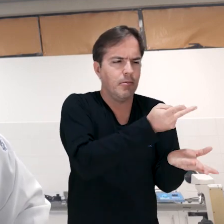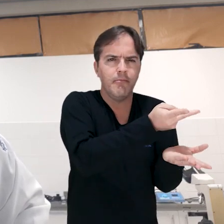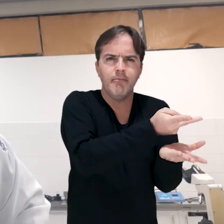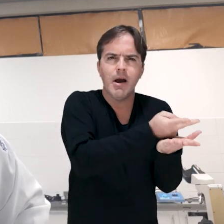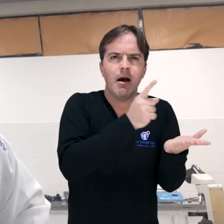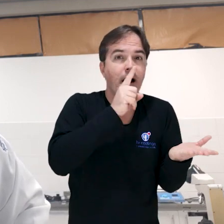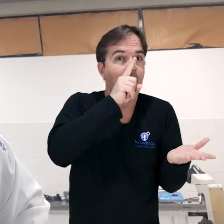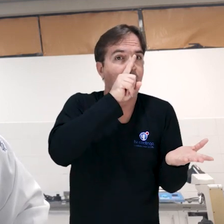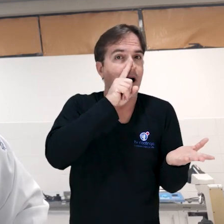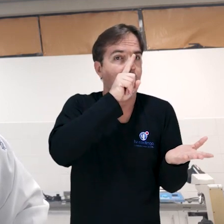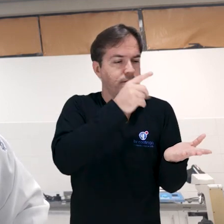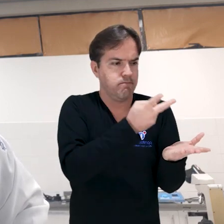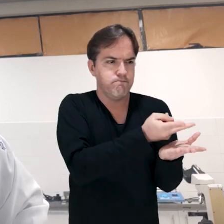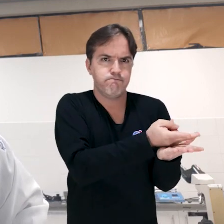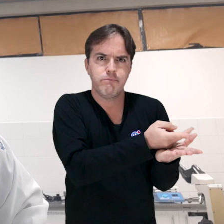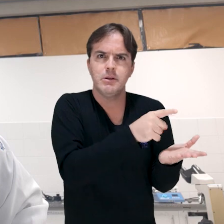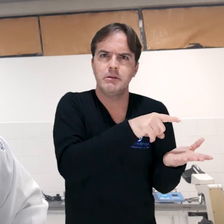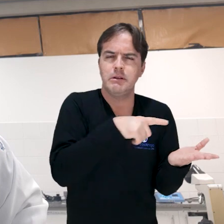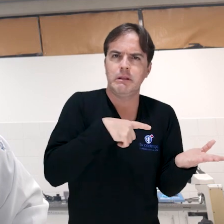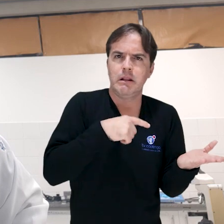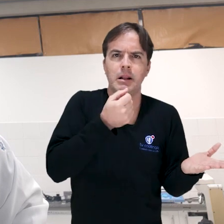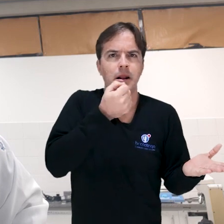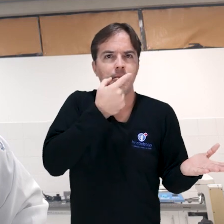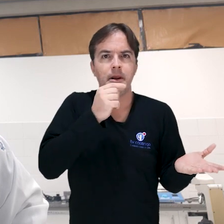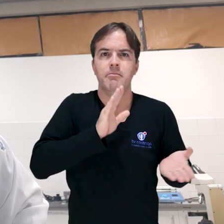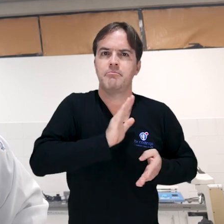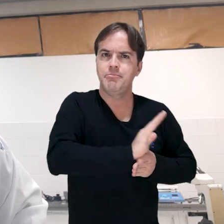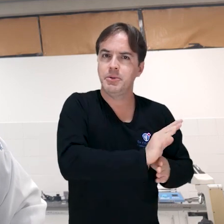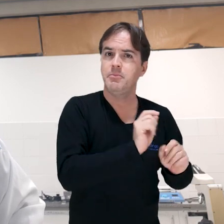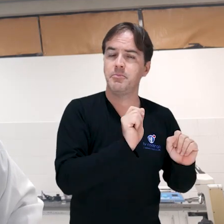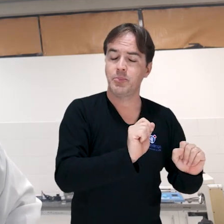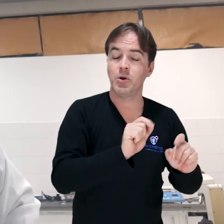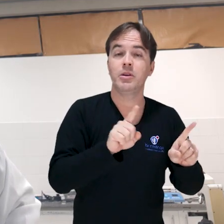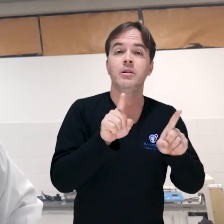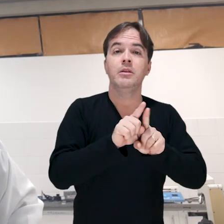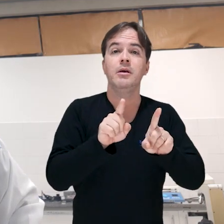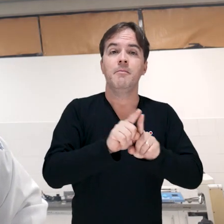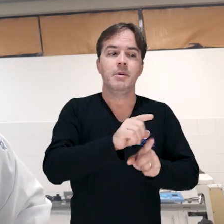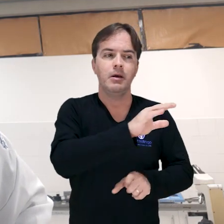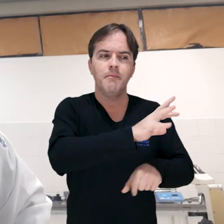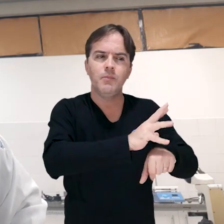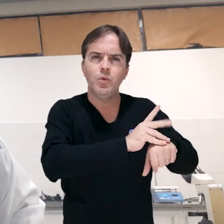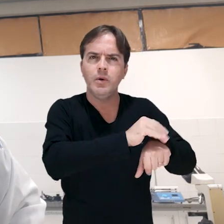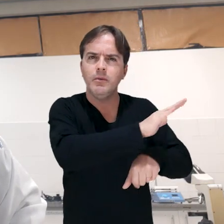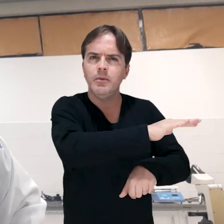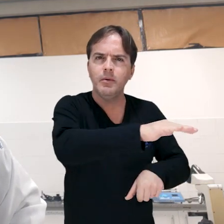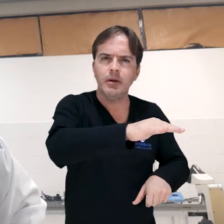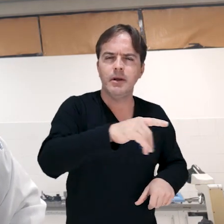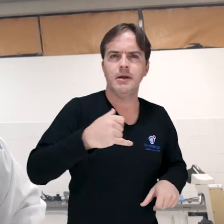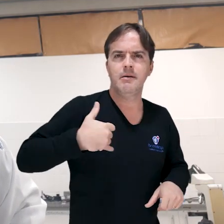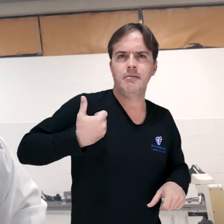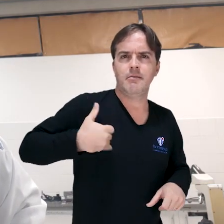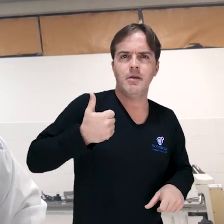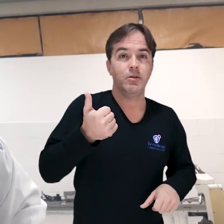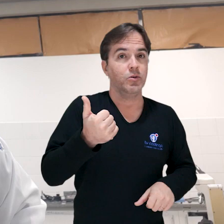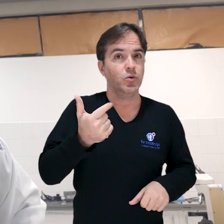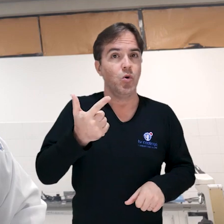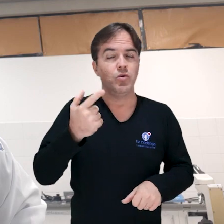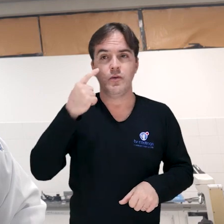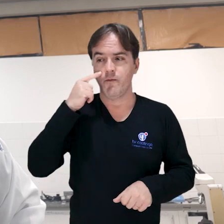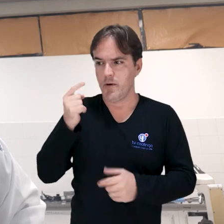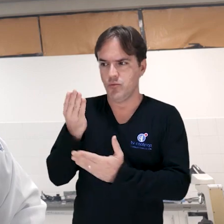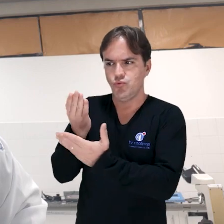hospitalizados, internados, e até mesmo pacientes pediátricos com idade acima de 12 anos. Se viu em alguns